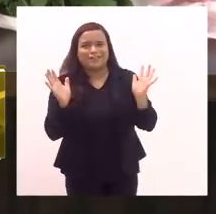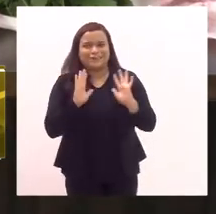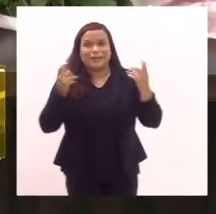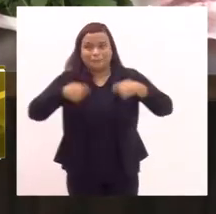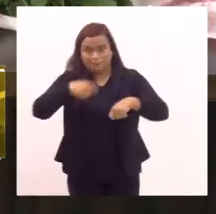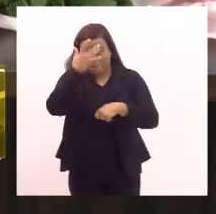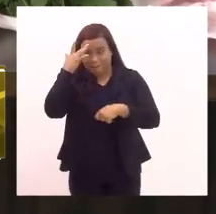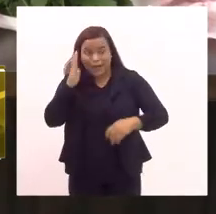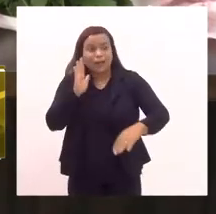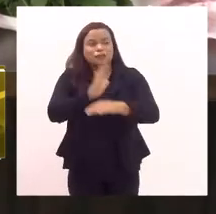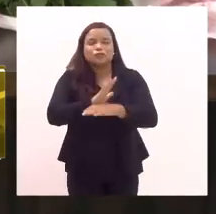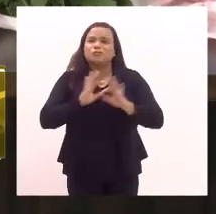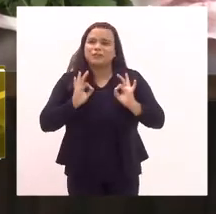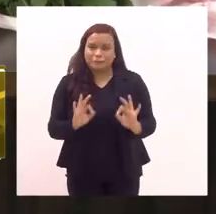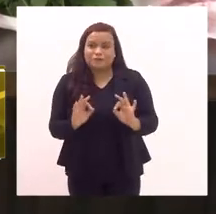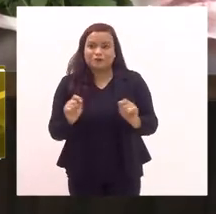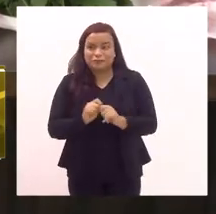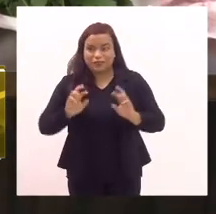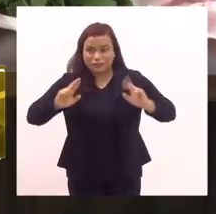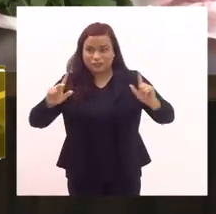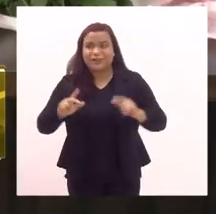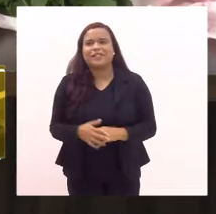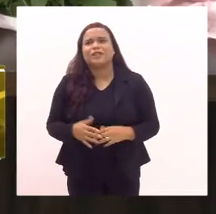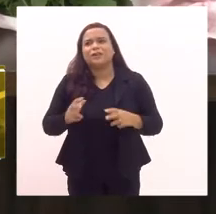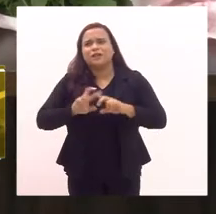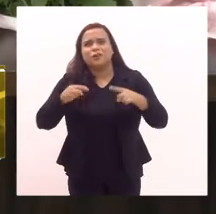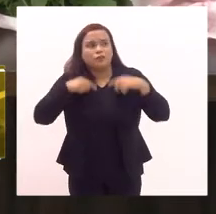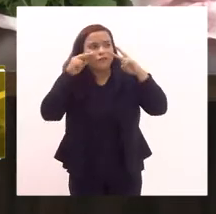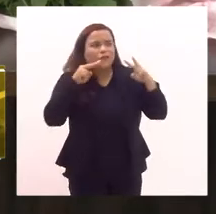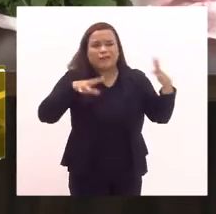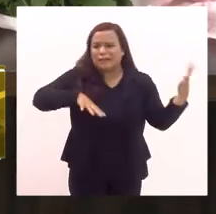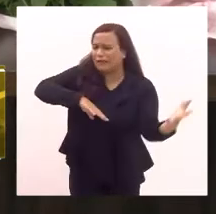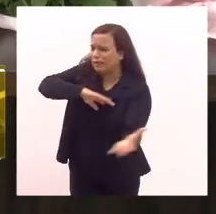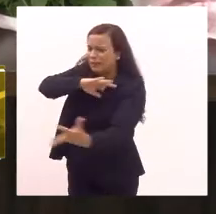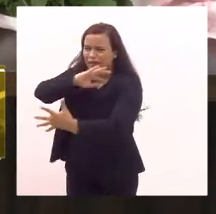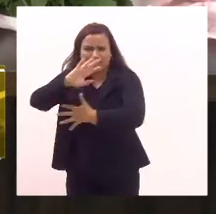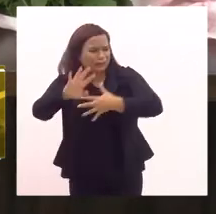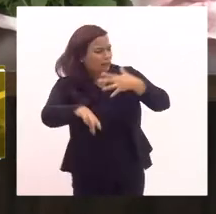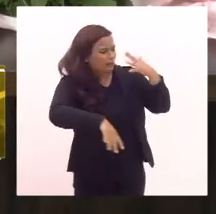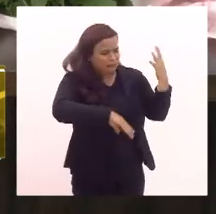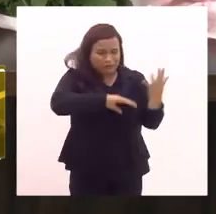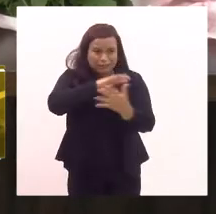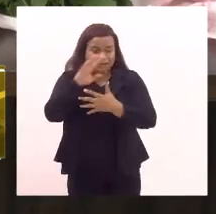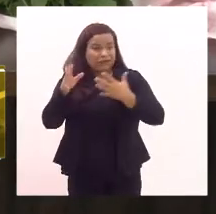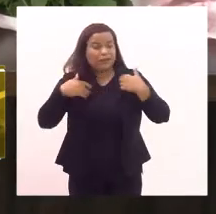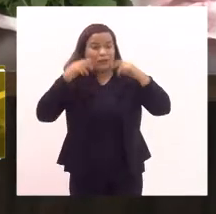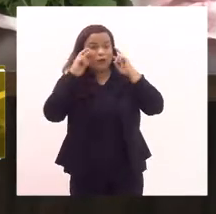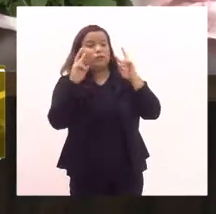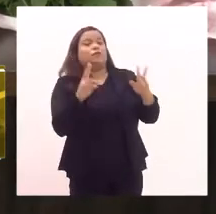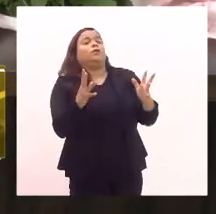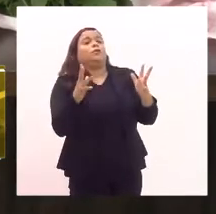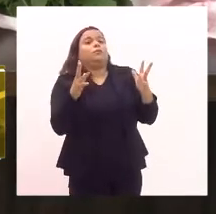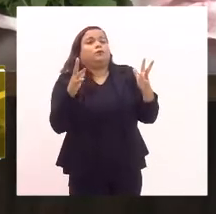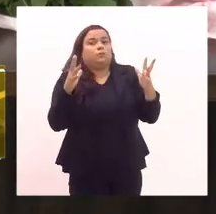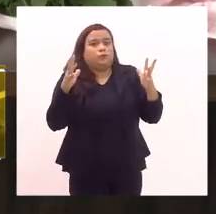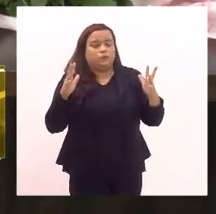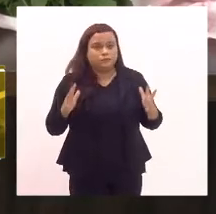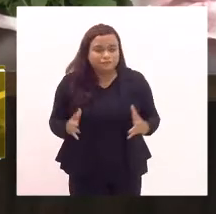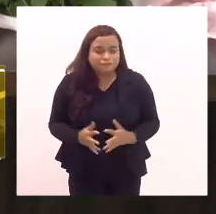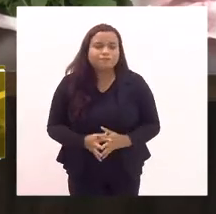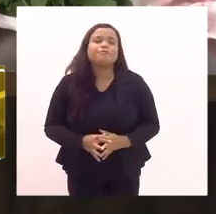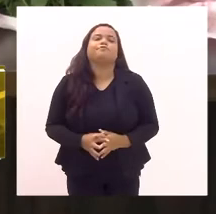pessoas realmente que façam a diferença, mas eu vi o caos instalado ali. Eu vi o caos